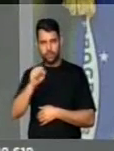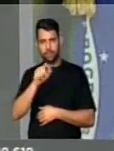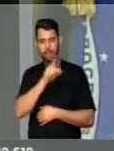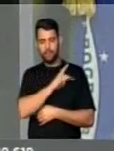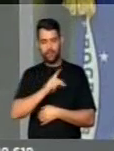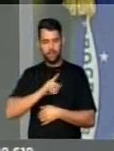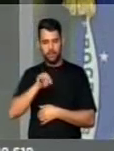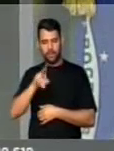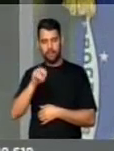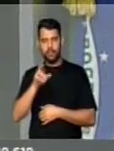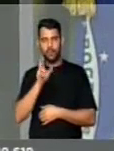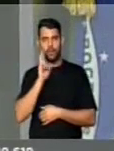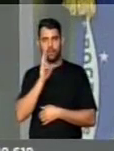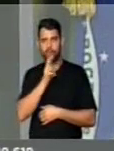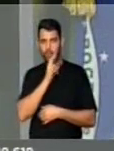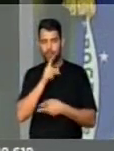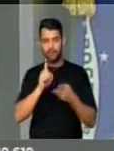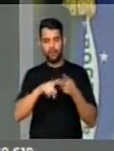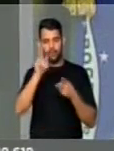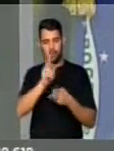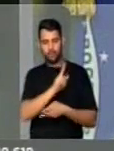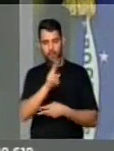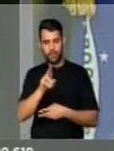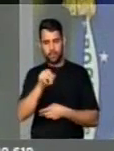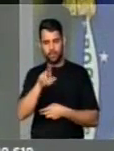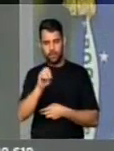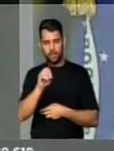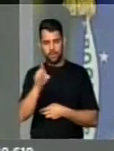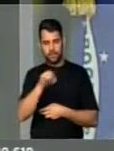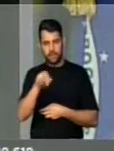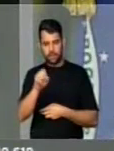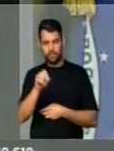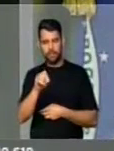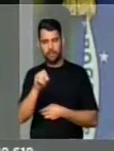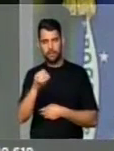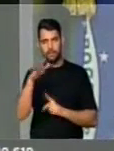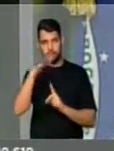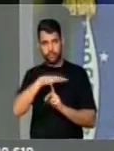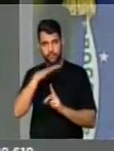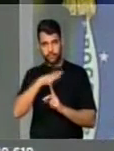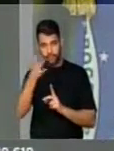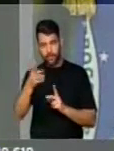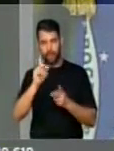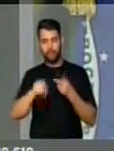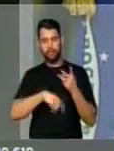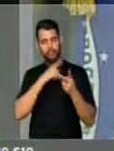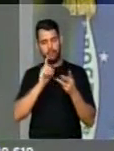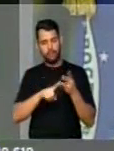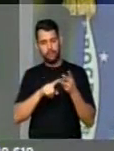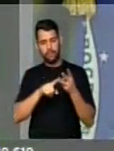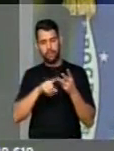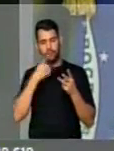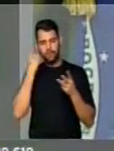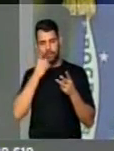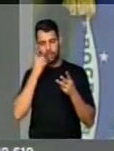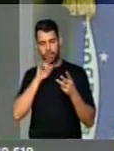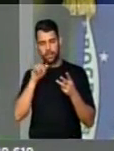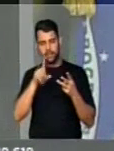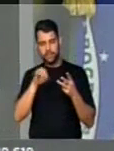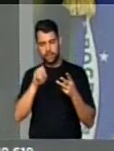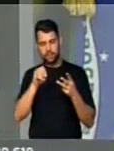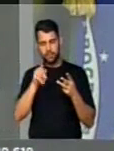FETAG Rondônia, o padre Roque Zimmermann, do Paraná, e também o deputado